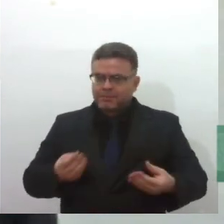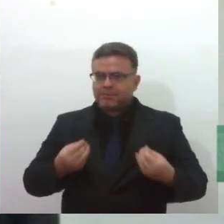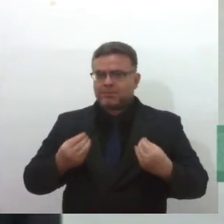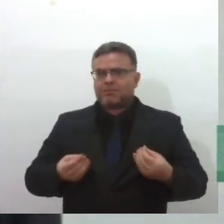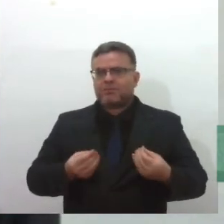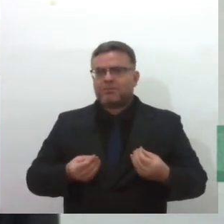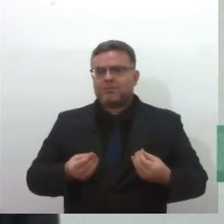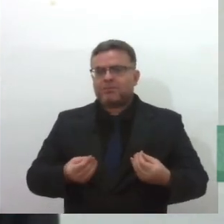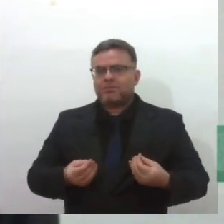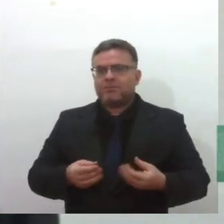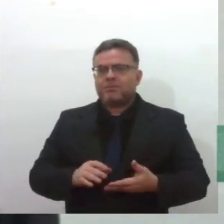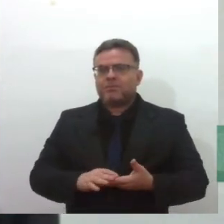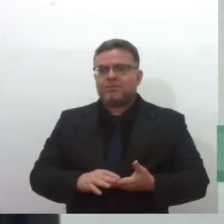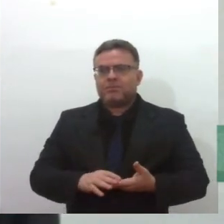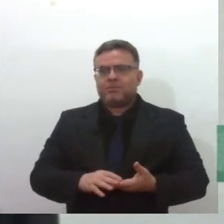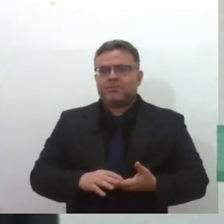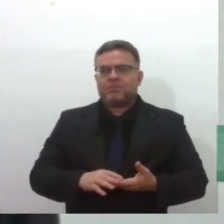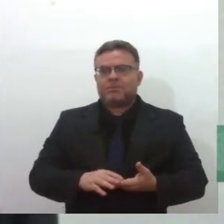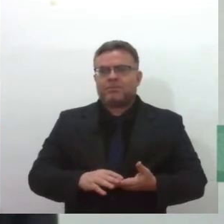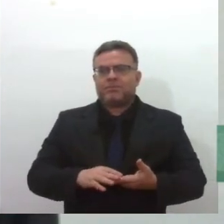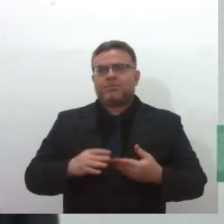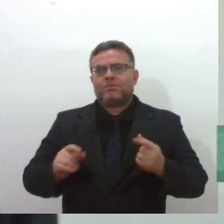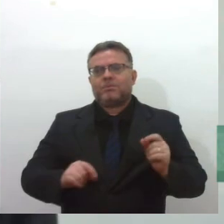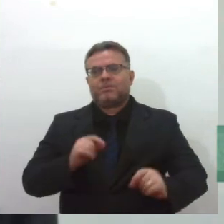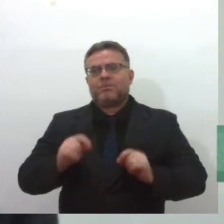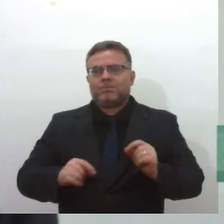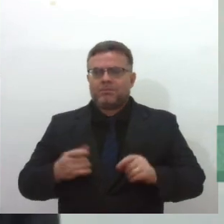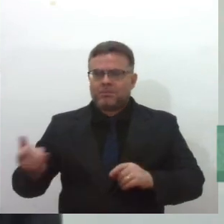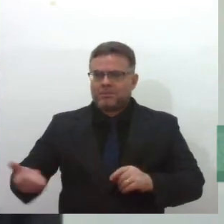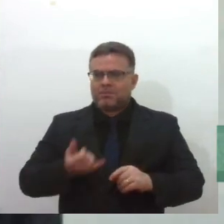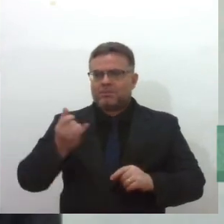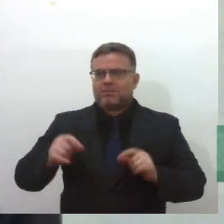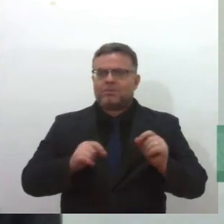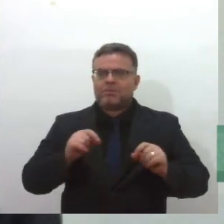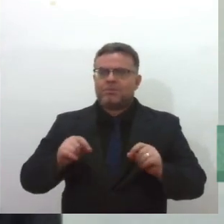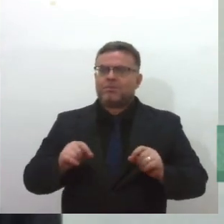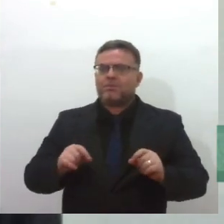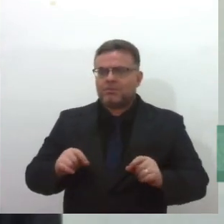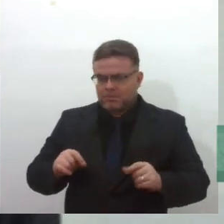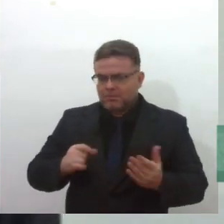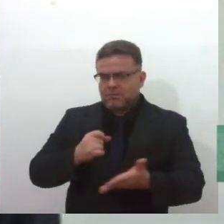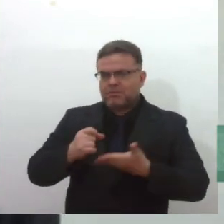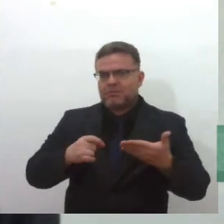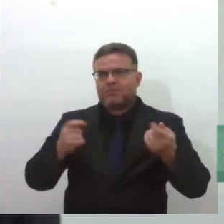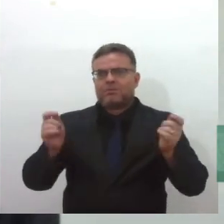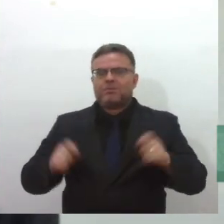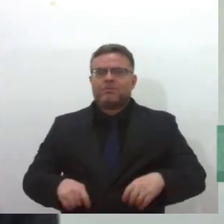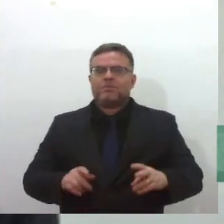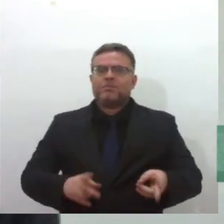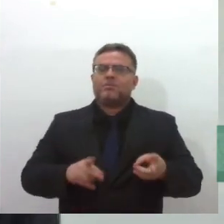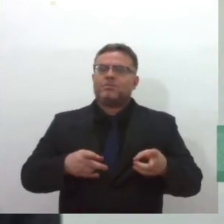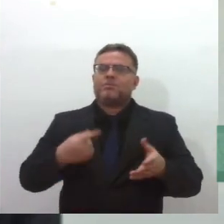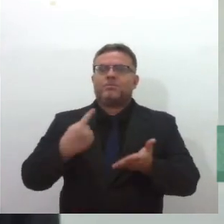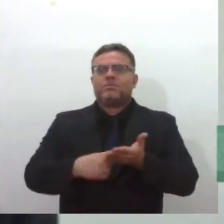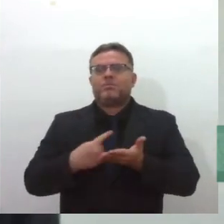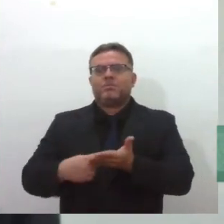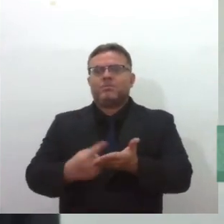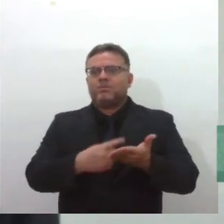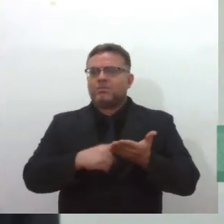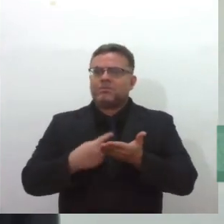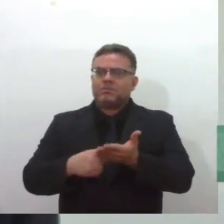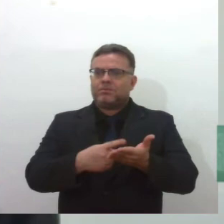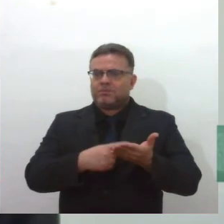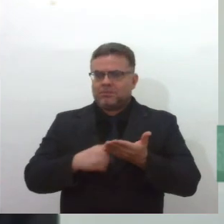sexual. Então, esse é um importante, é fundamental. Eu tenho tido sempre o compromisso de